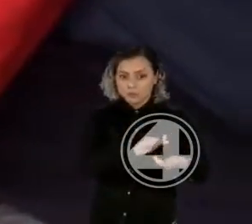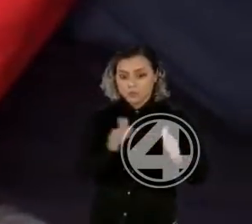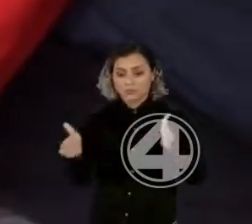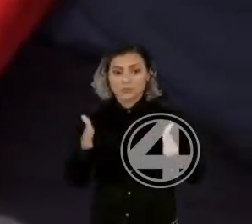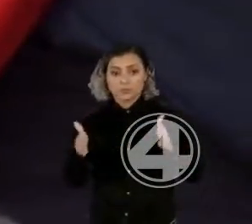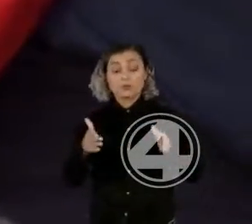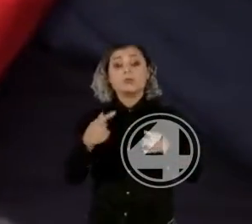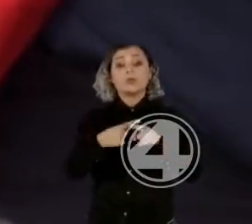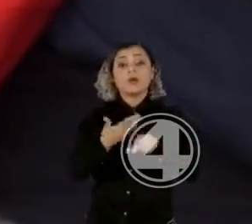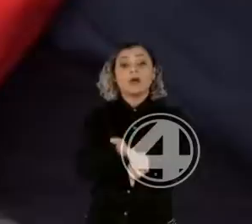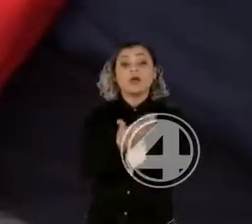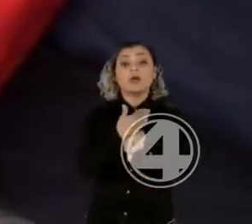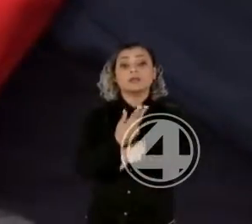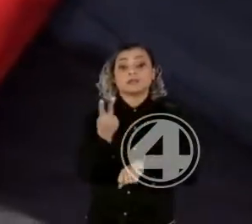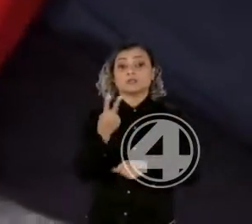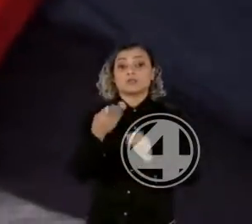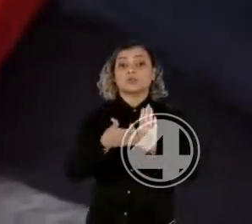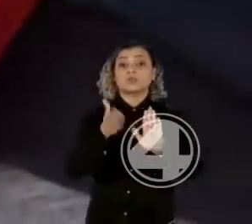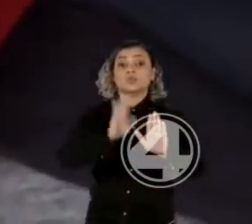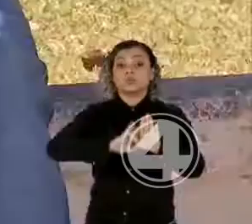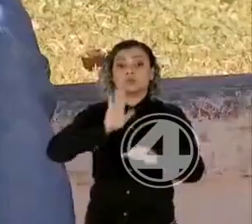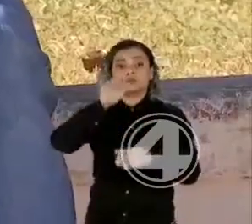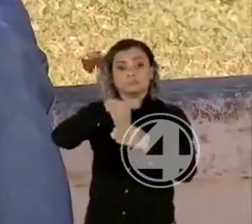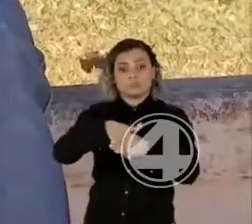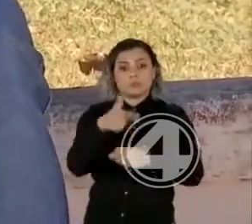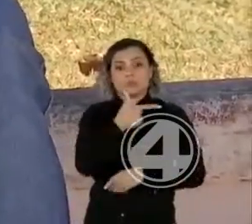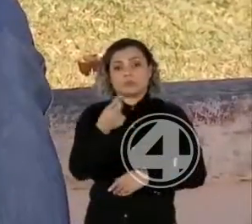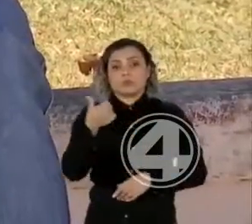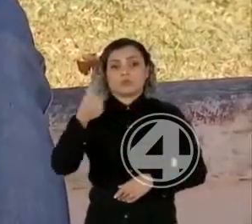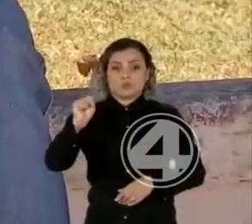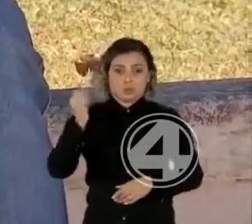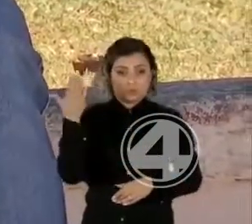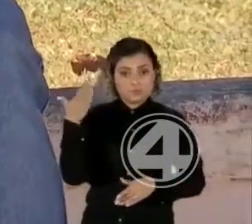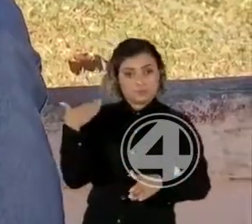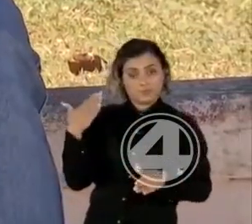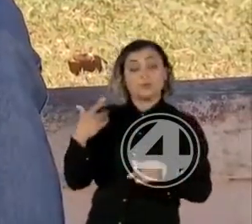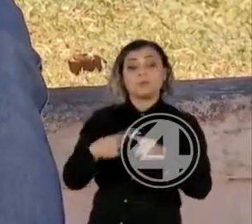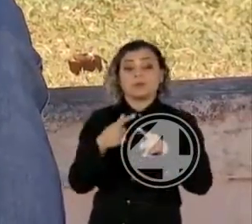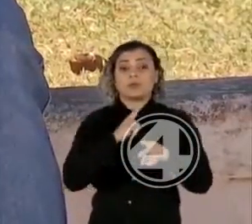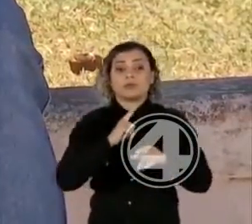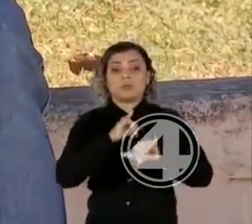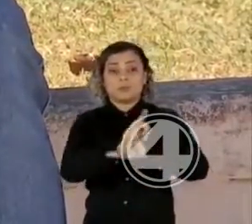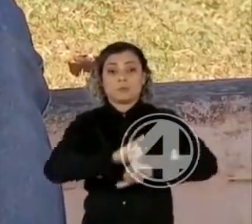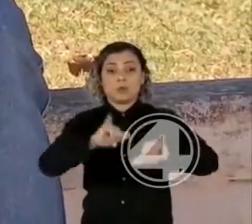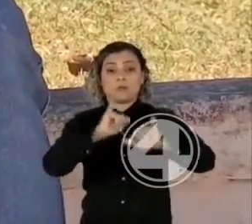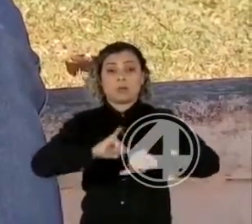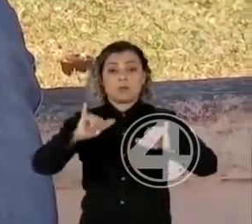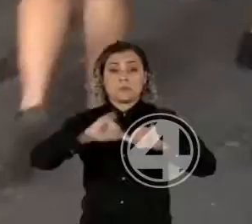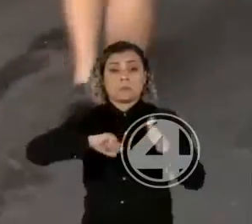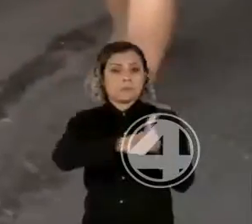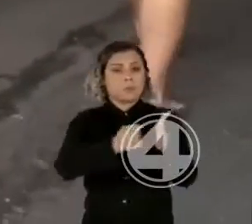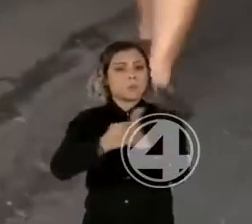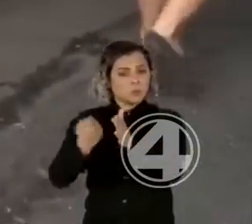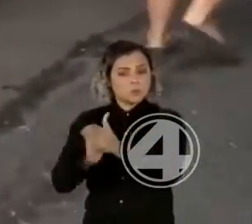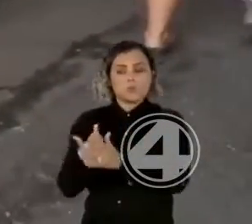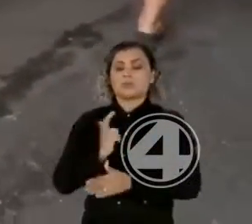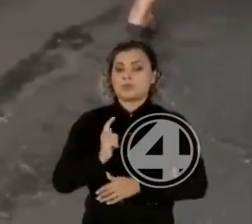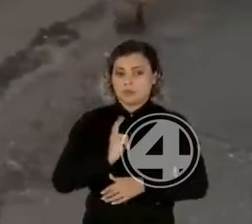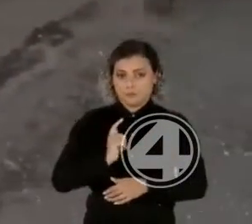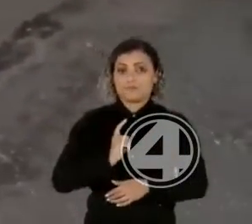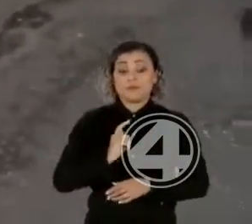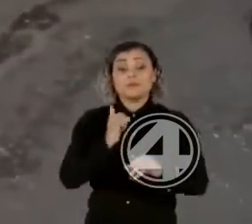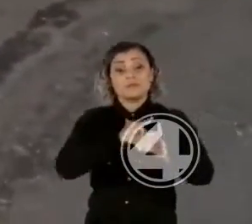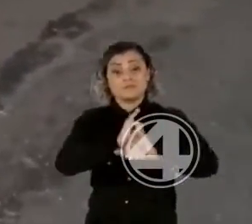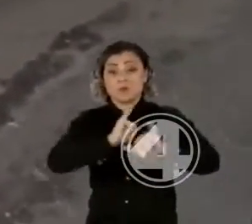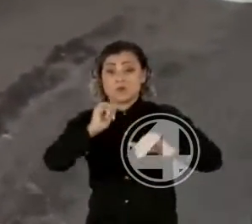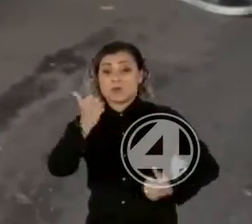começou antes do segundo turno das eleições presidenciais de 2018, quando houve um pico de contas banidas. Havia propaganda